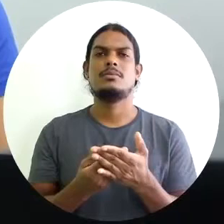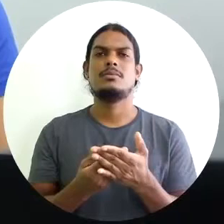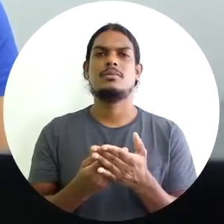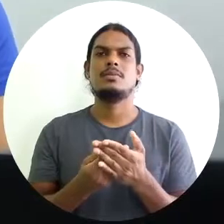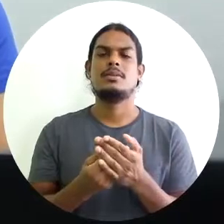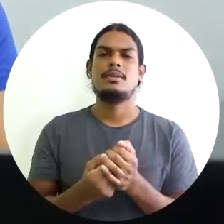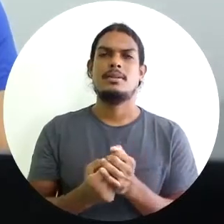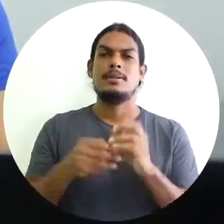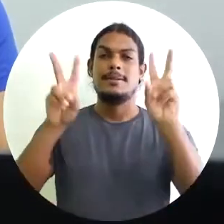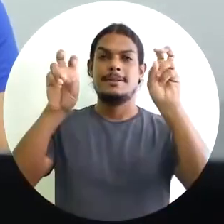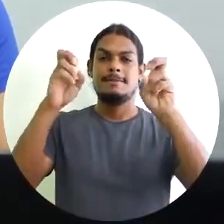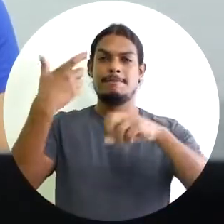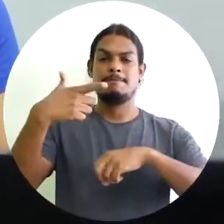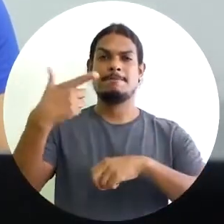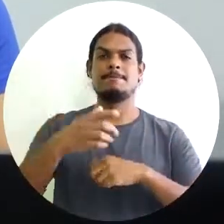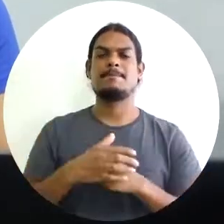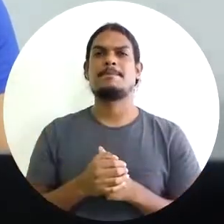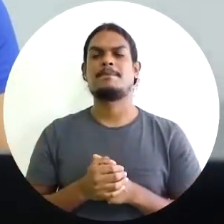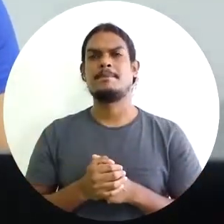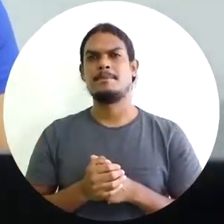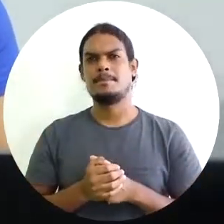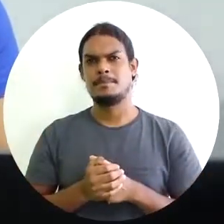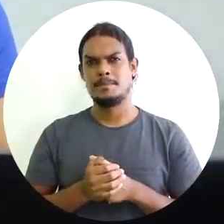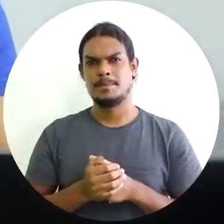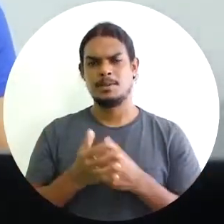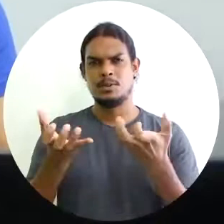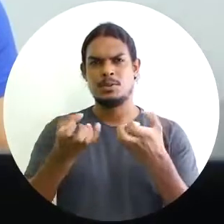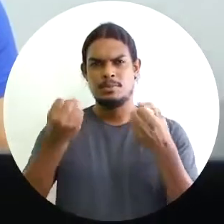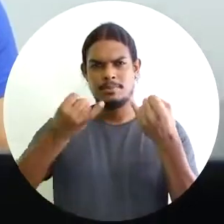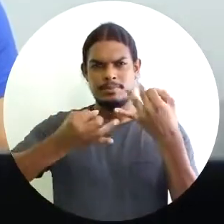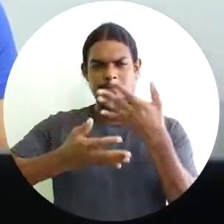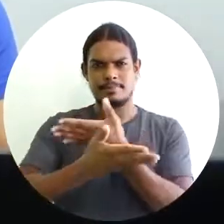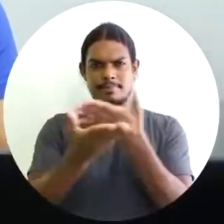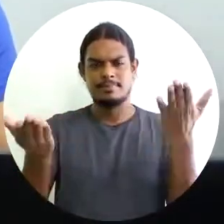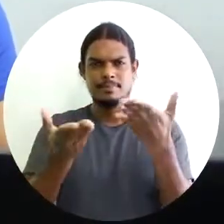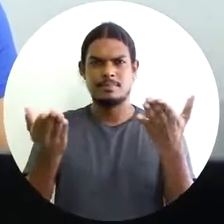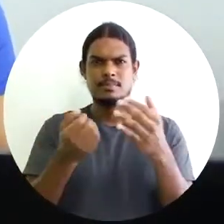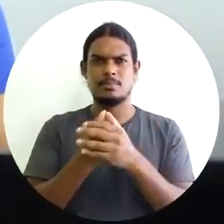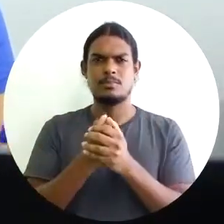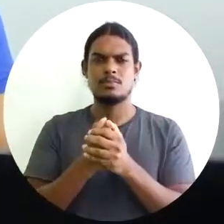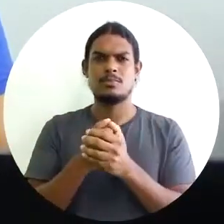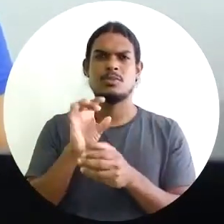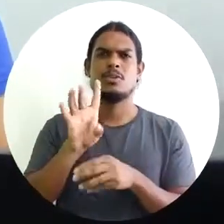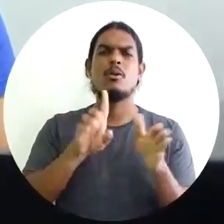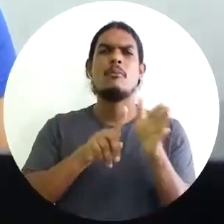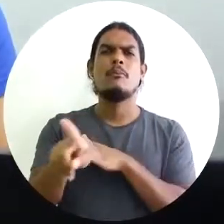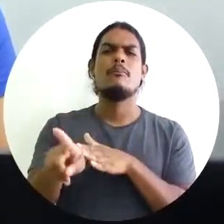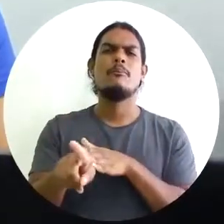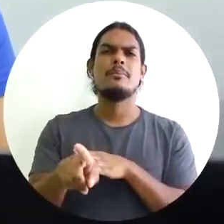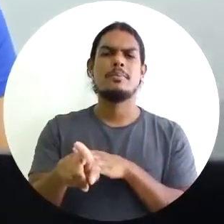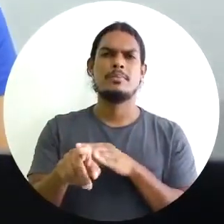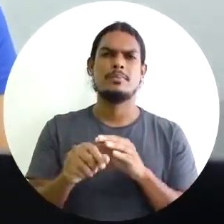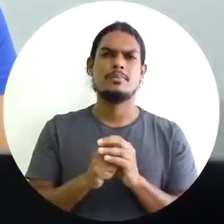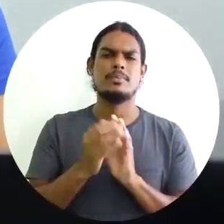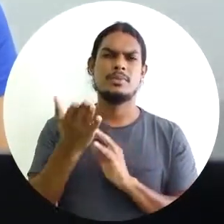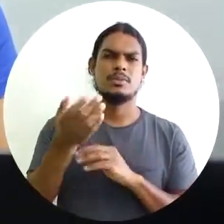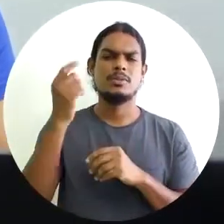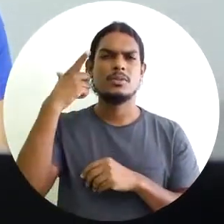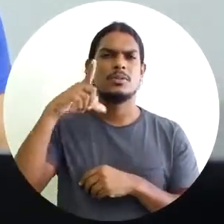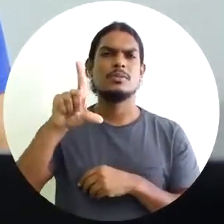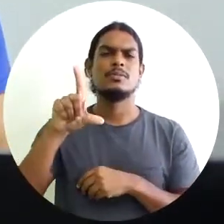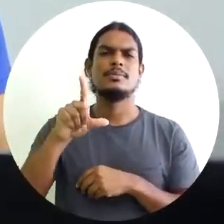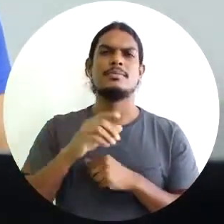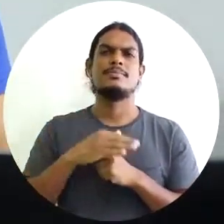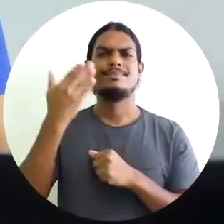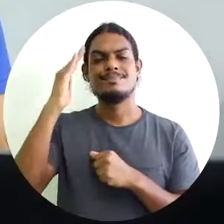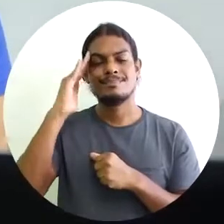cima. Eu quero trazer para vocês, na verdade, um questionamento, né? Para que a gente consiga chegar